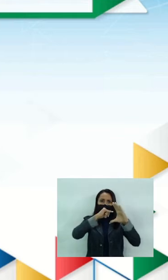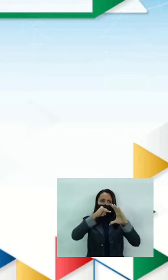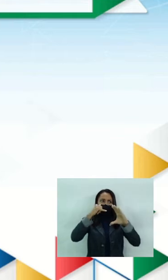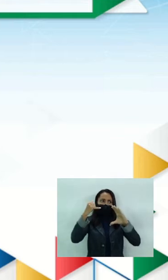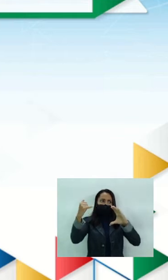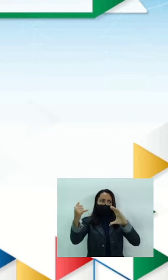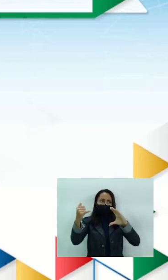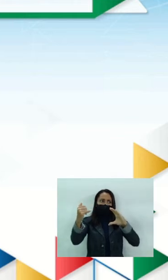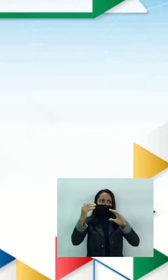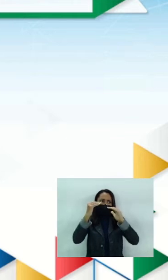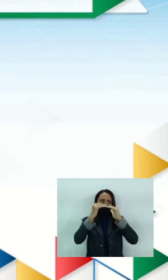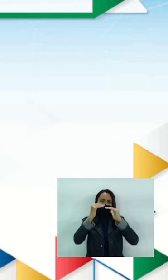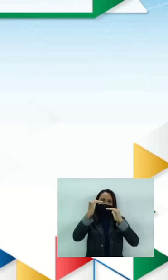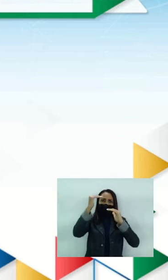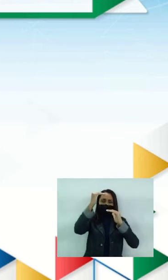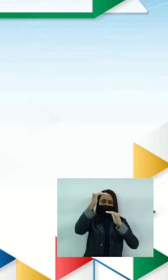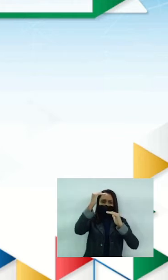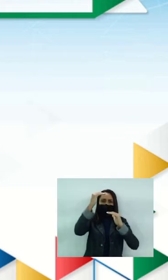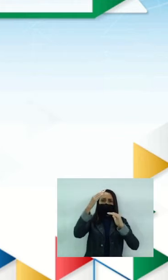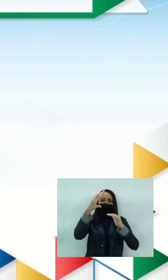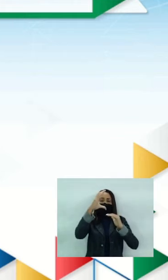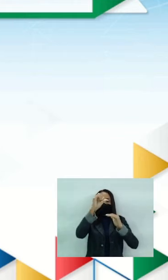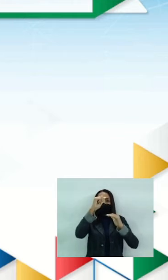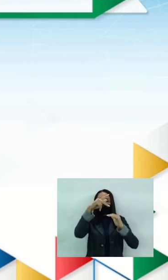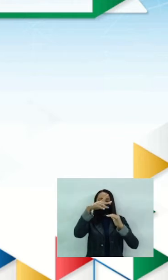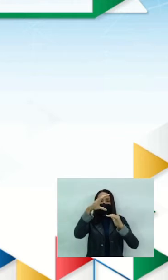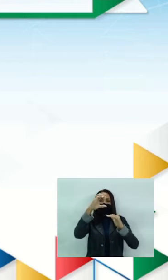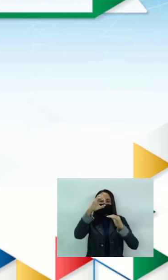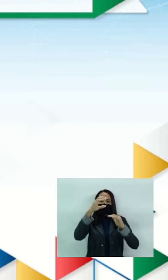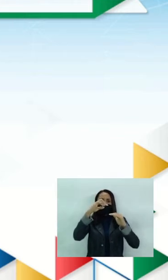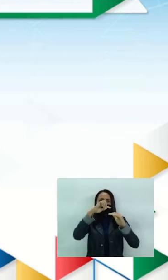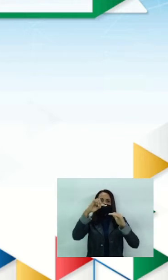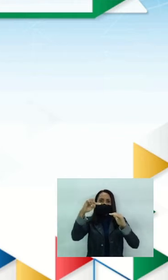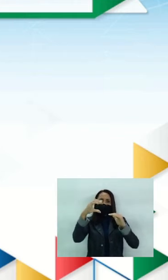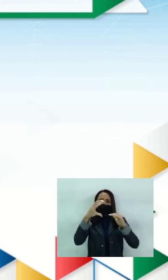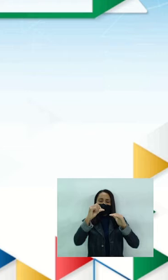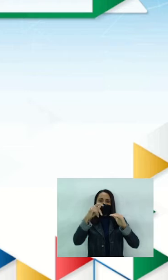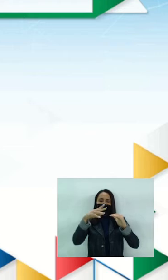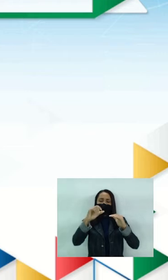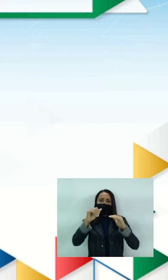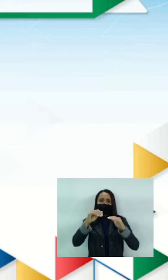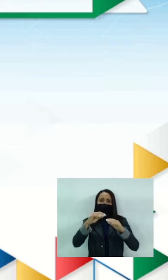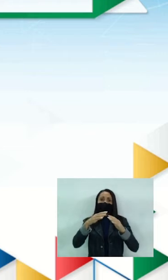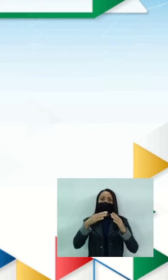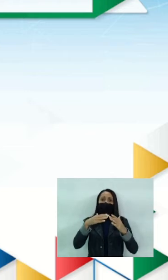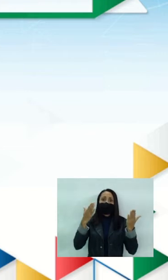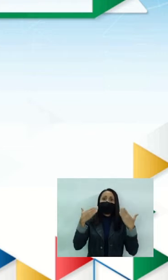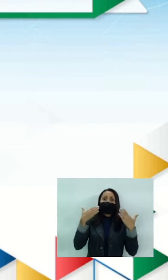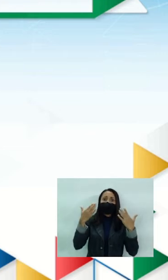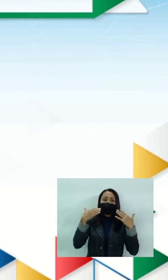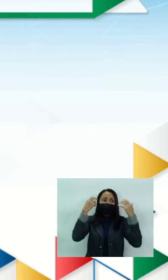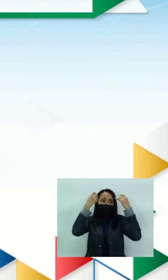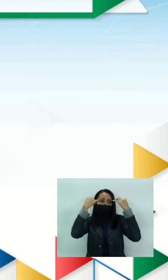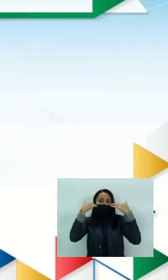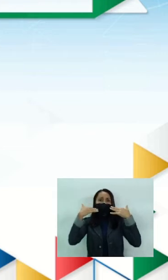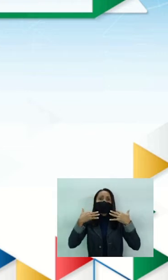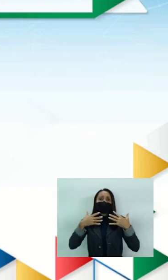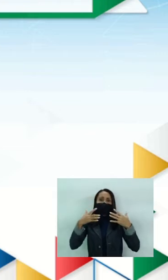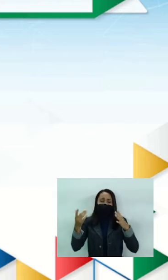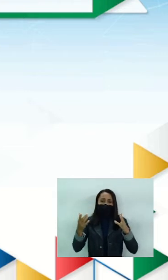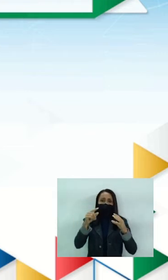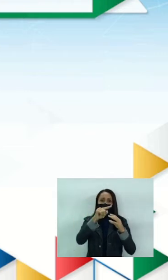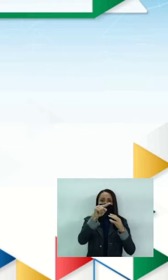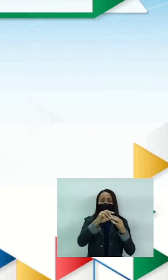de Câncer e de Capricórnio. Esta parte da Terra é a mais quente do planeta, sendo denominada zona tropical,